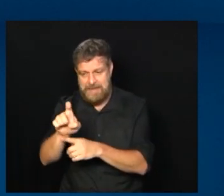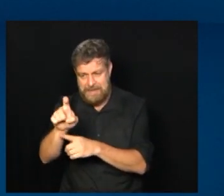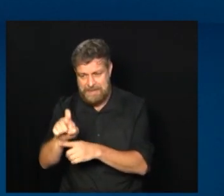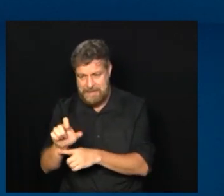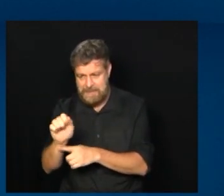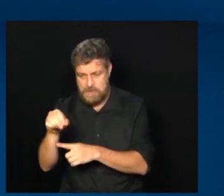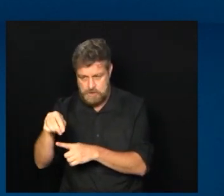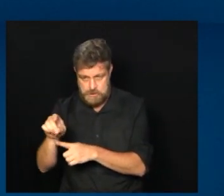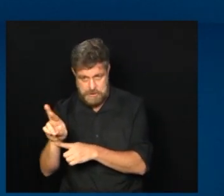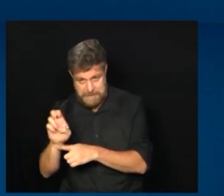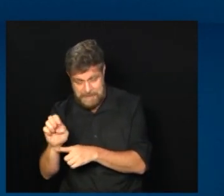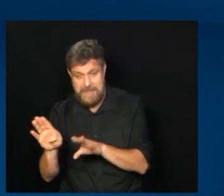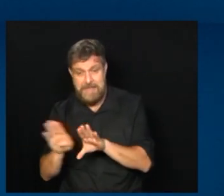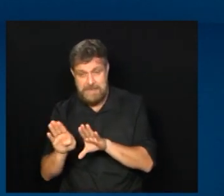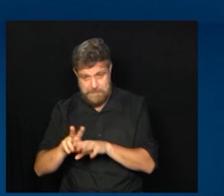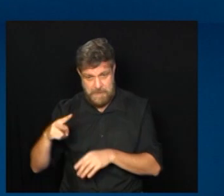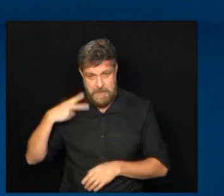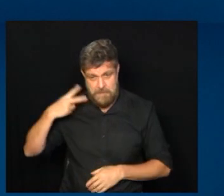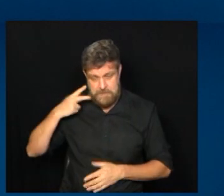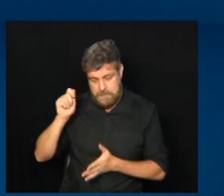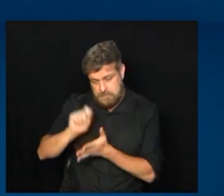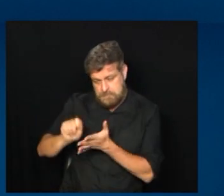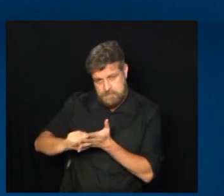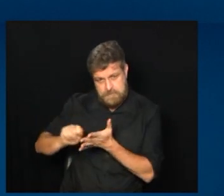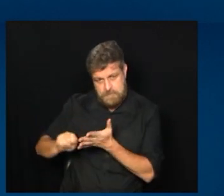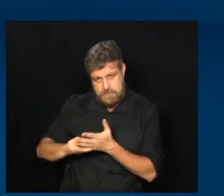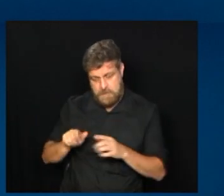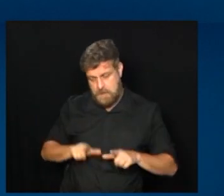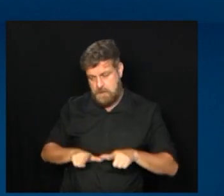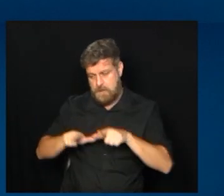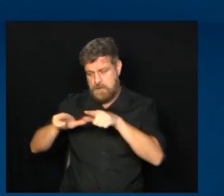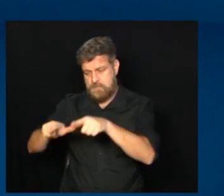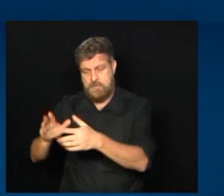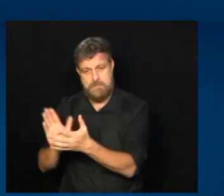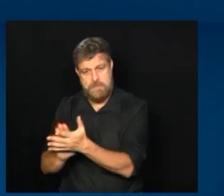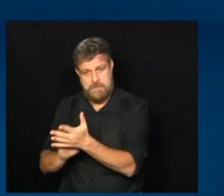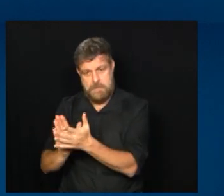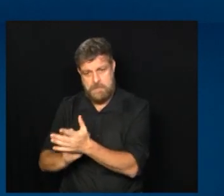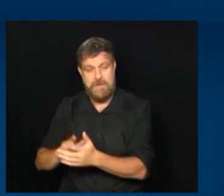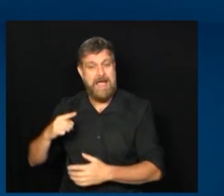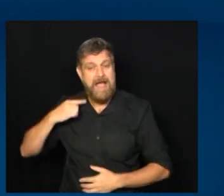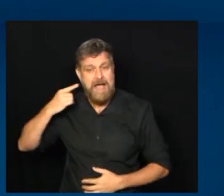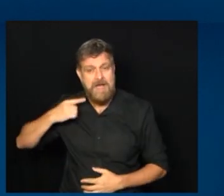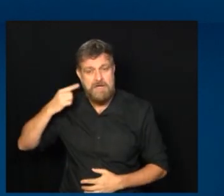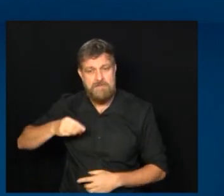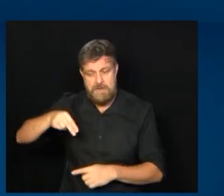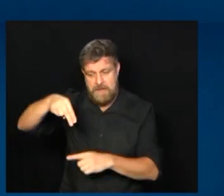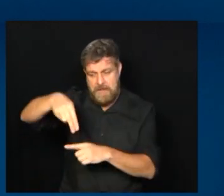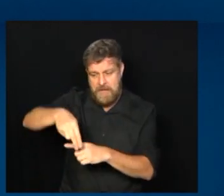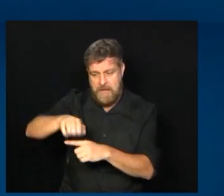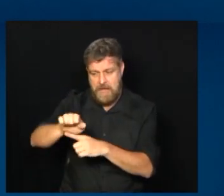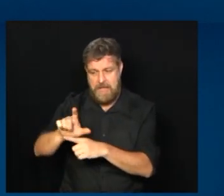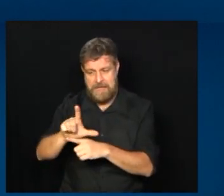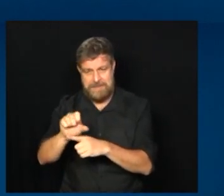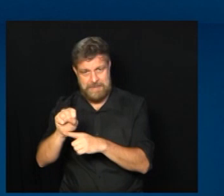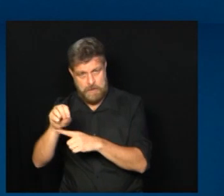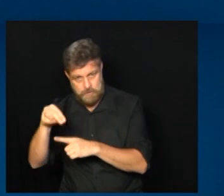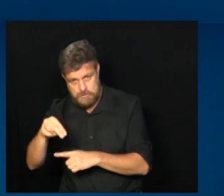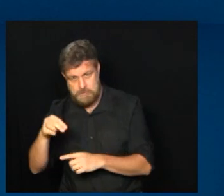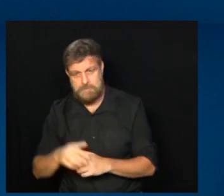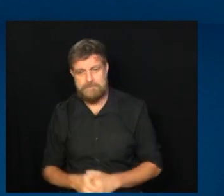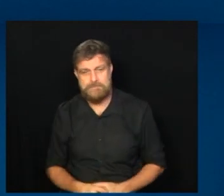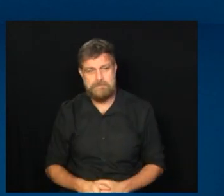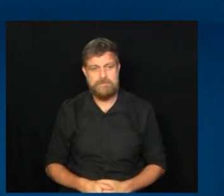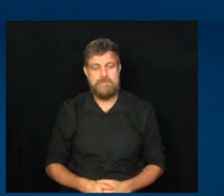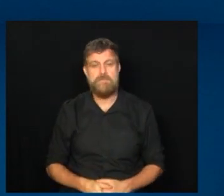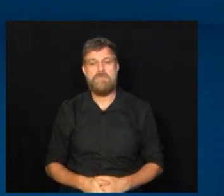do vereador Marcelo da Farmácia, será concedida a mesma honraria ao advogado Nelson Williams Fratoni Rodrigues. Ainda